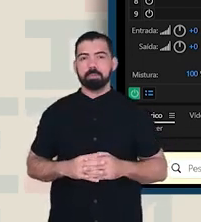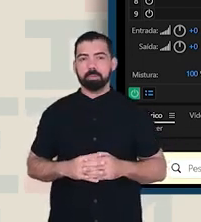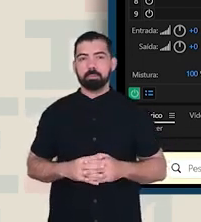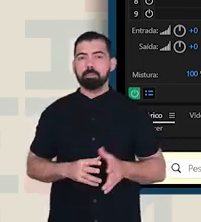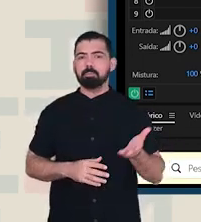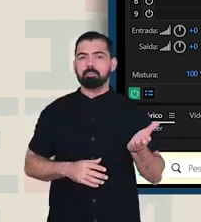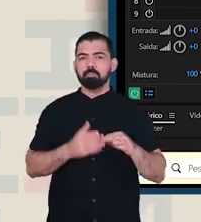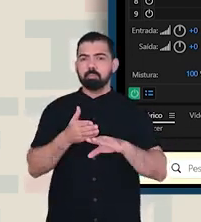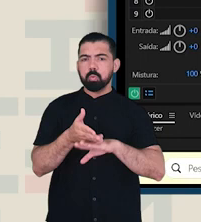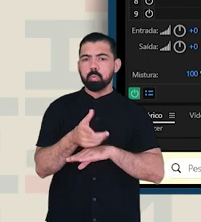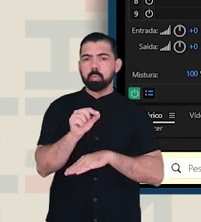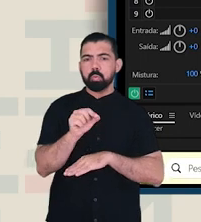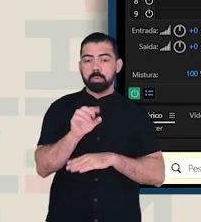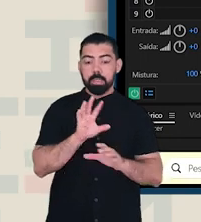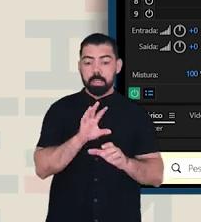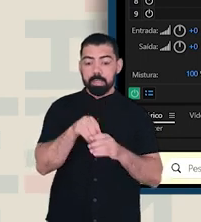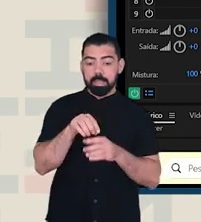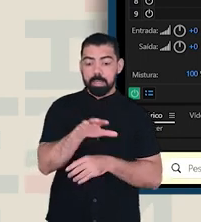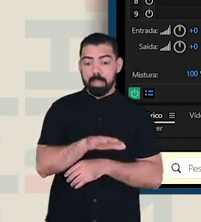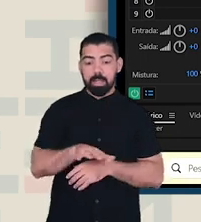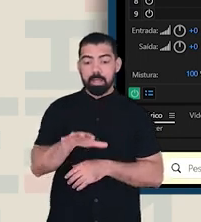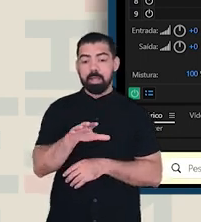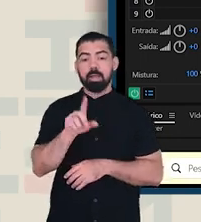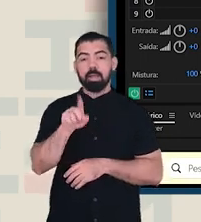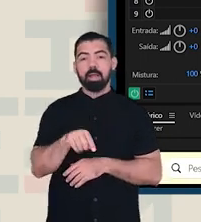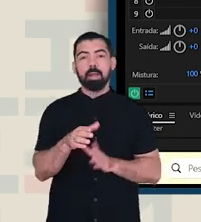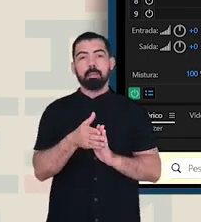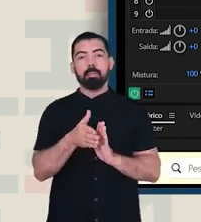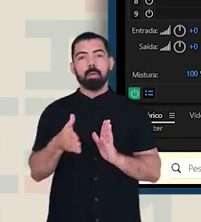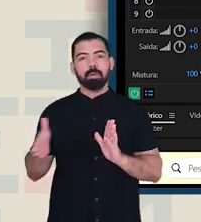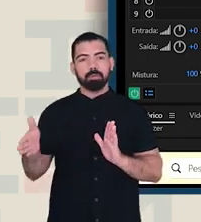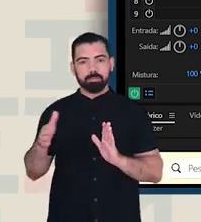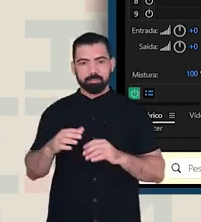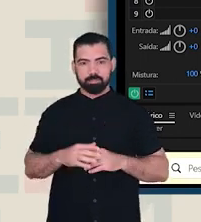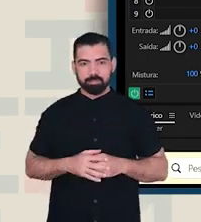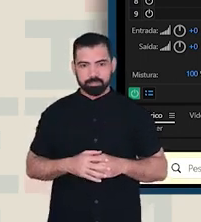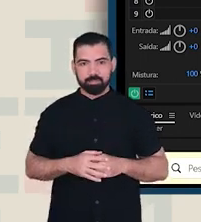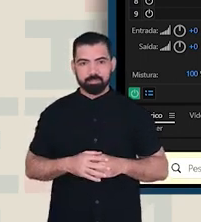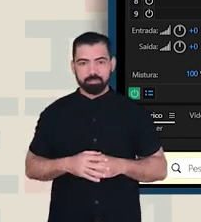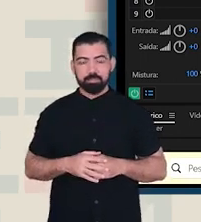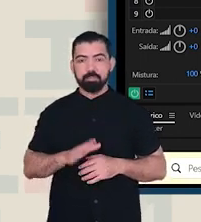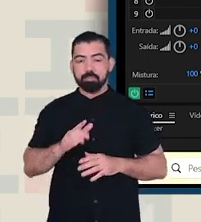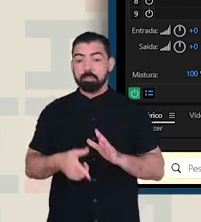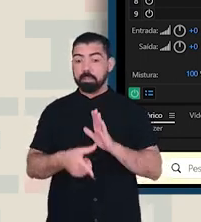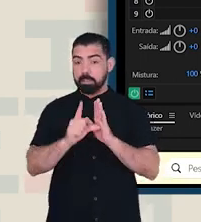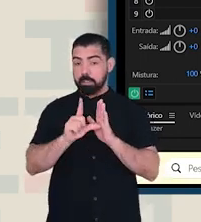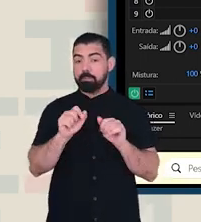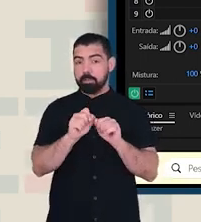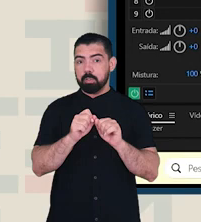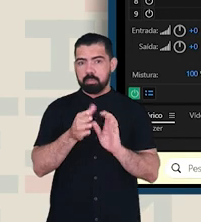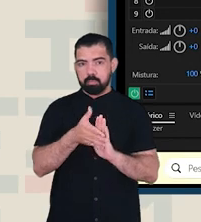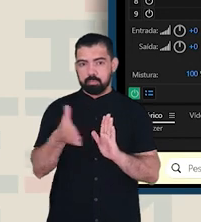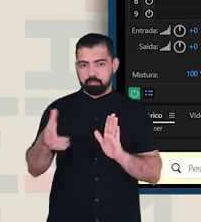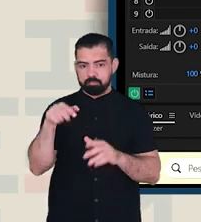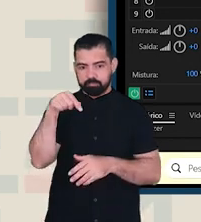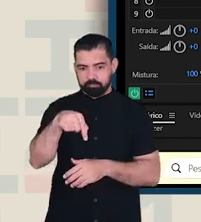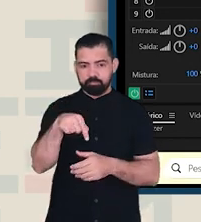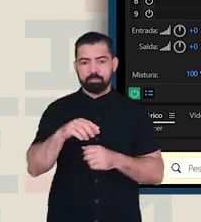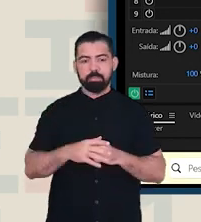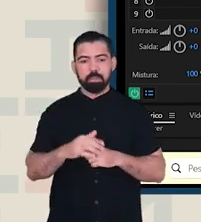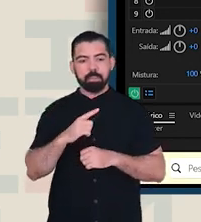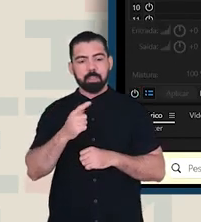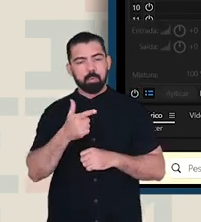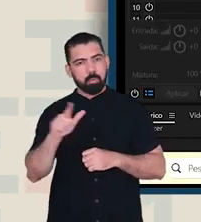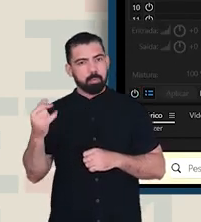Aqui já entramos dentro do que é o processamento. Mas antes do processamento, tem